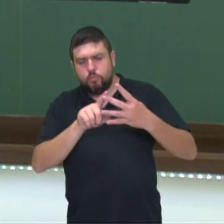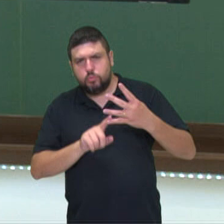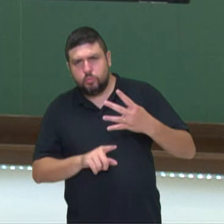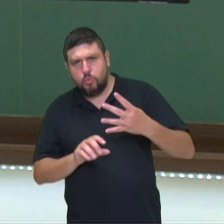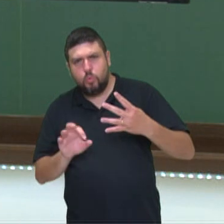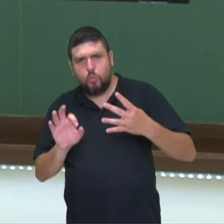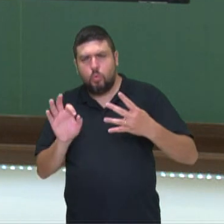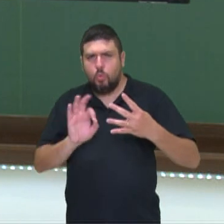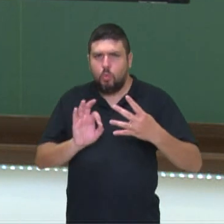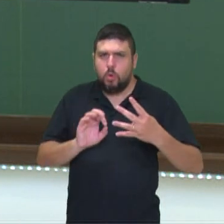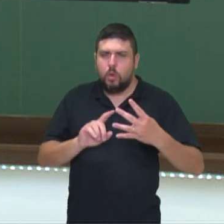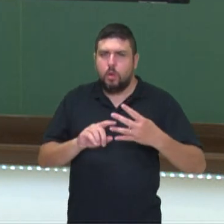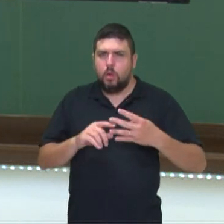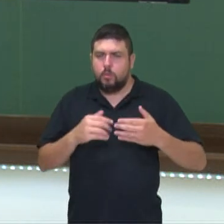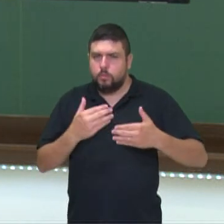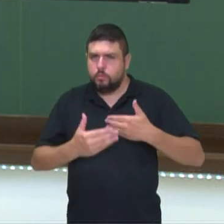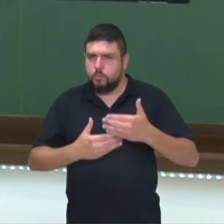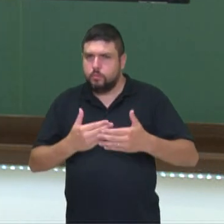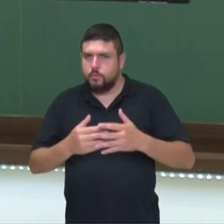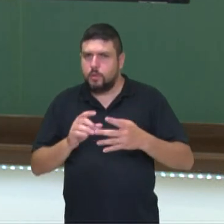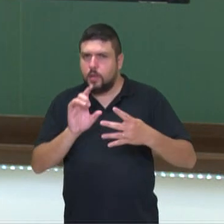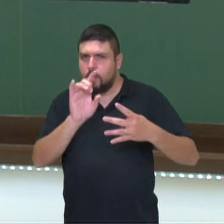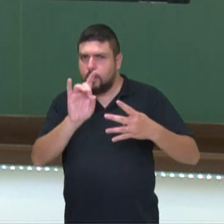as características deles agora.